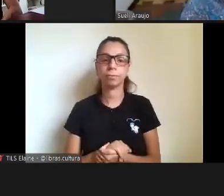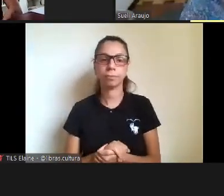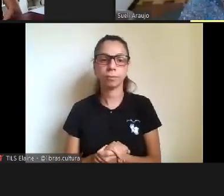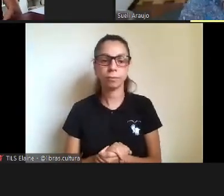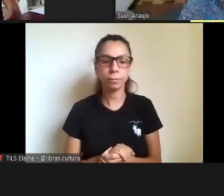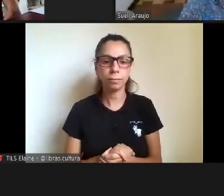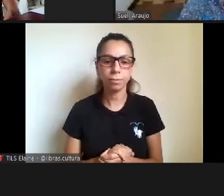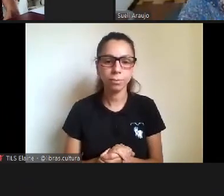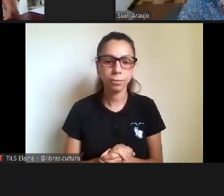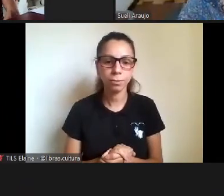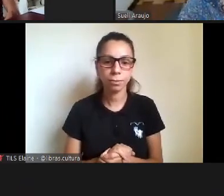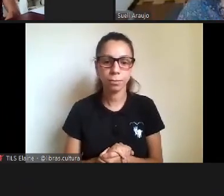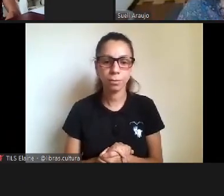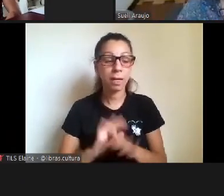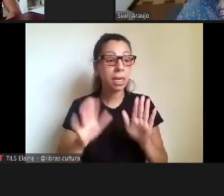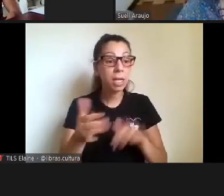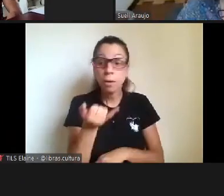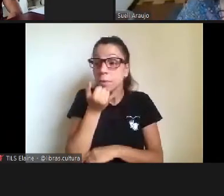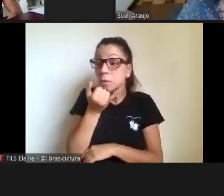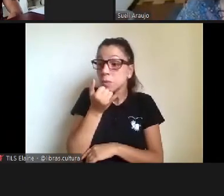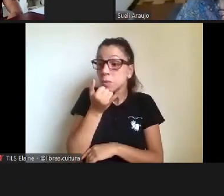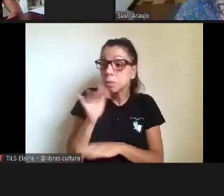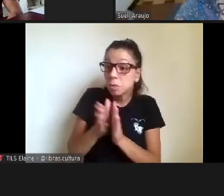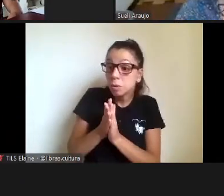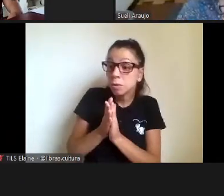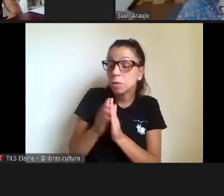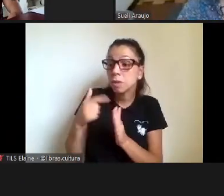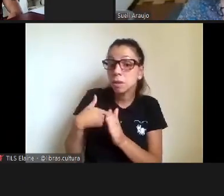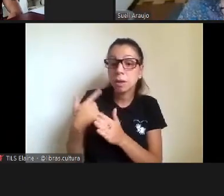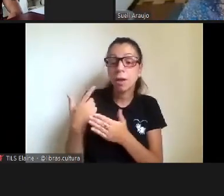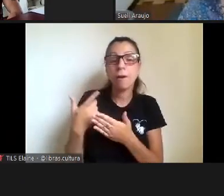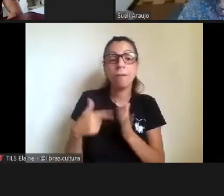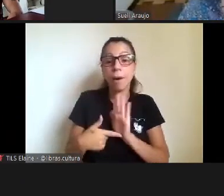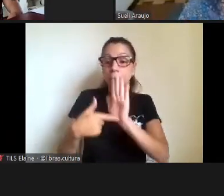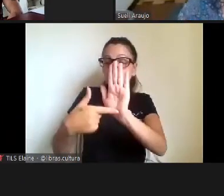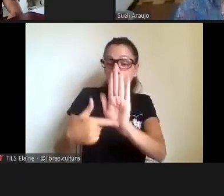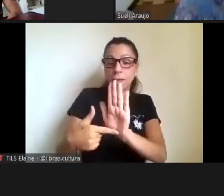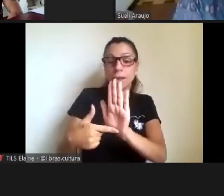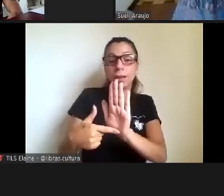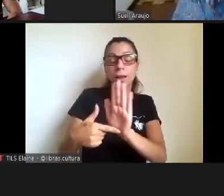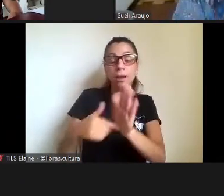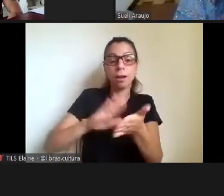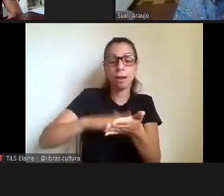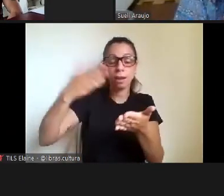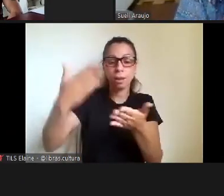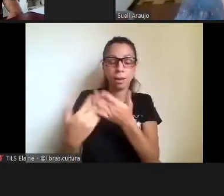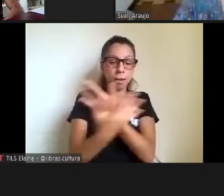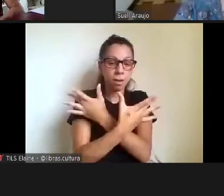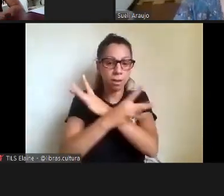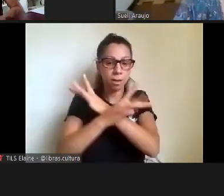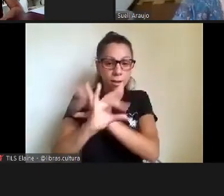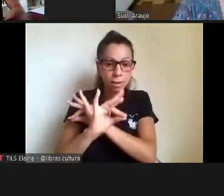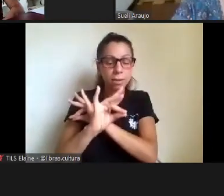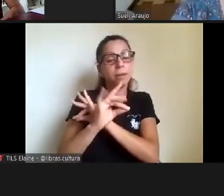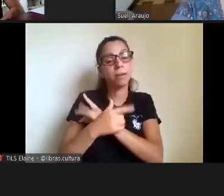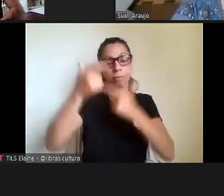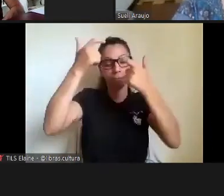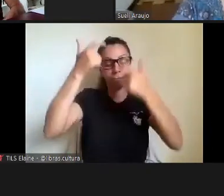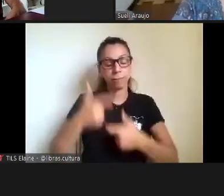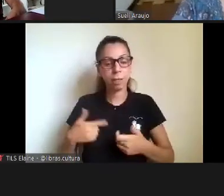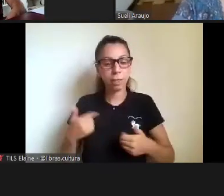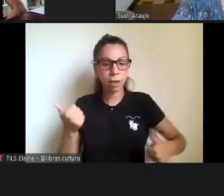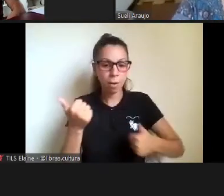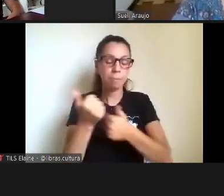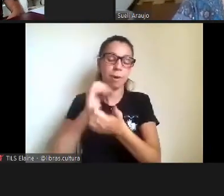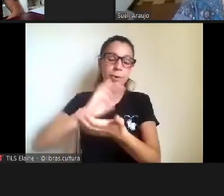Sueli, Oi. eu te peço desculpa te interromper só para apresentar então a Elaine, que é a nossa intérprete, tradutora de Libras, e que está aqui hoje com a gente, vai